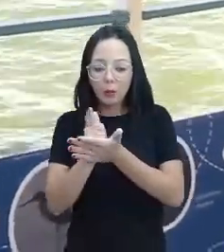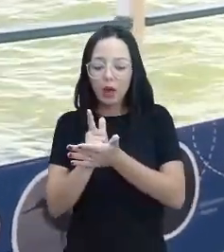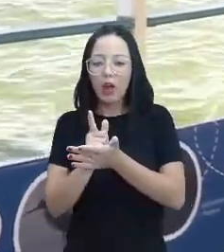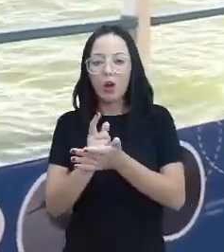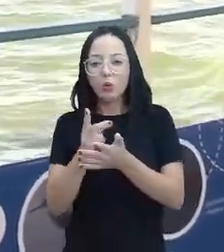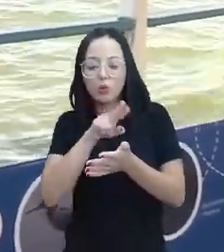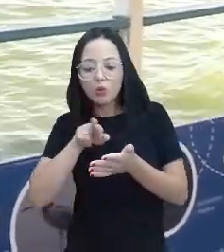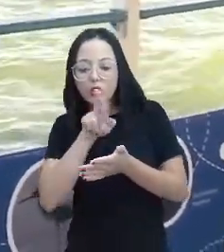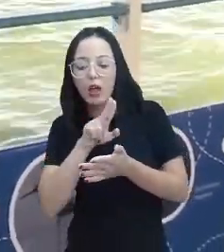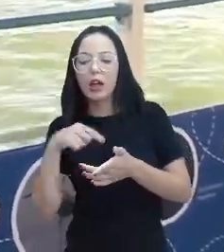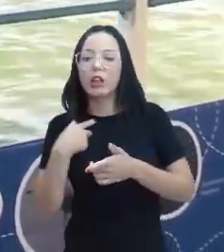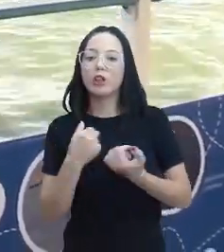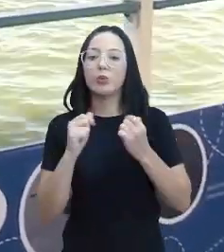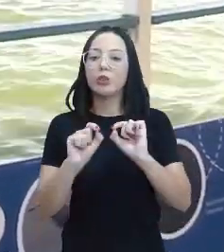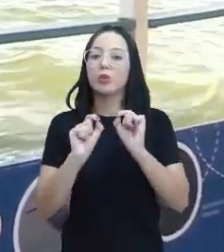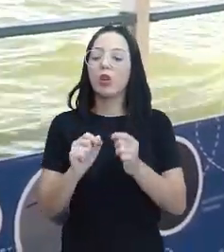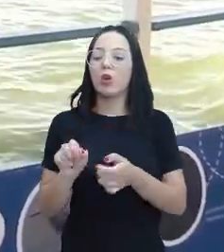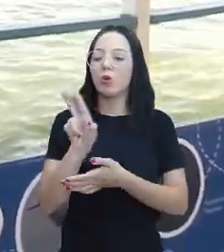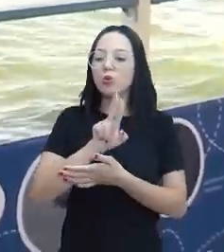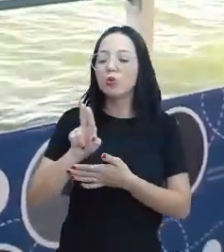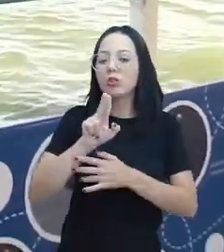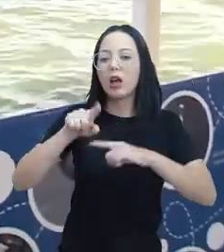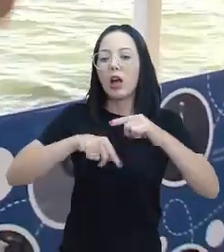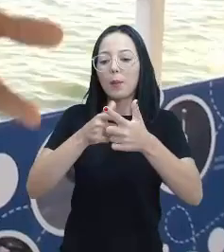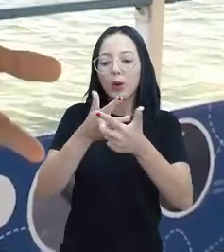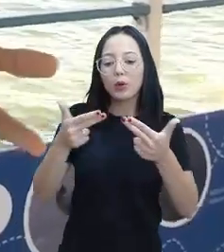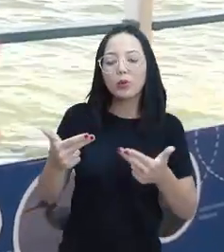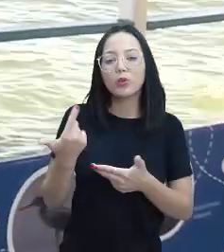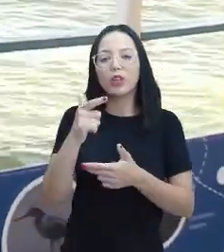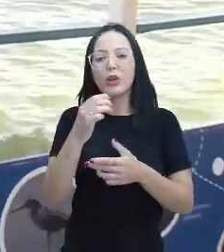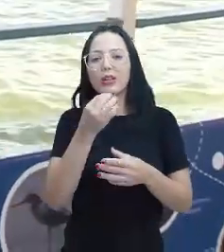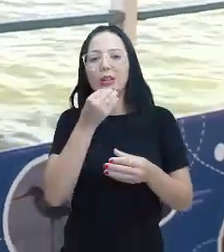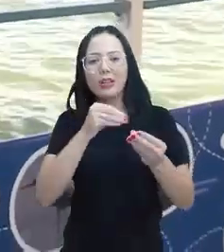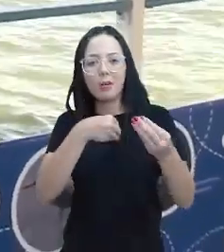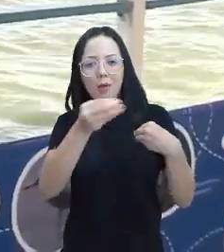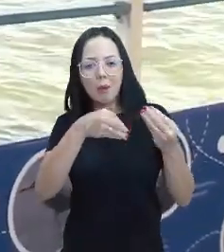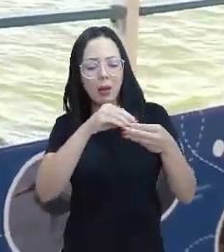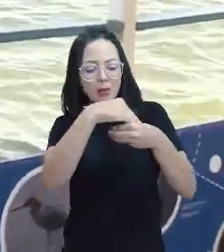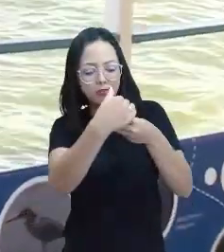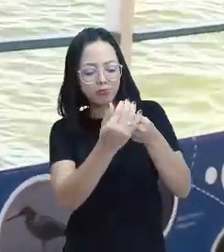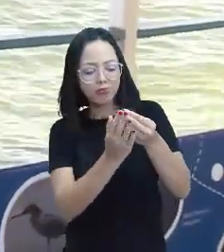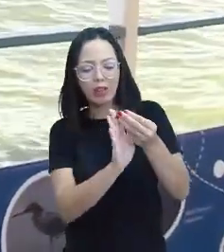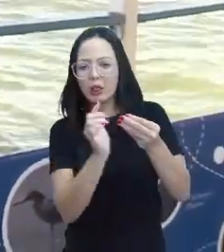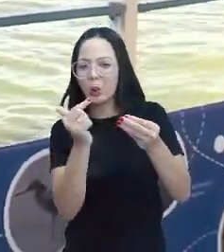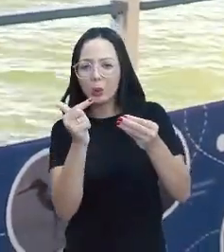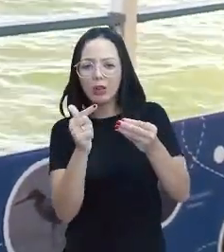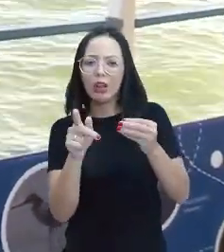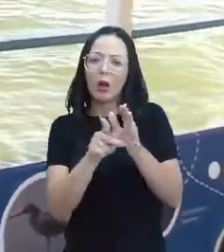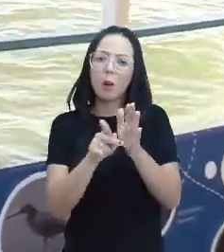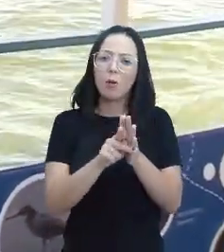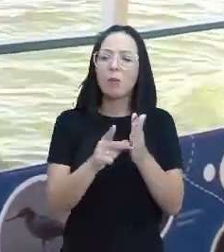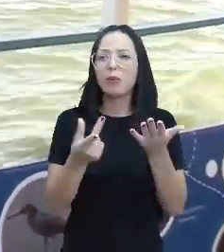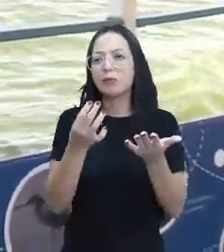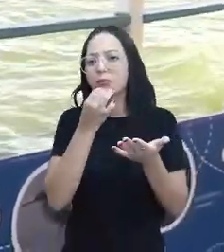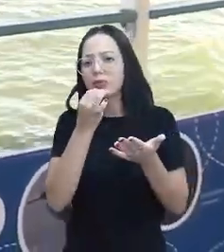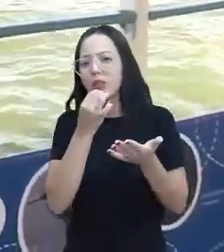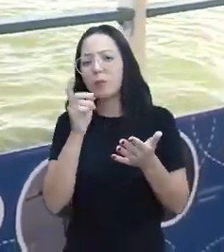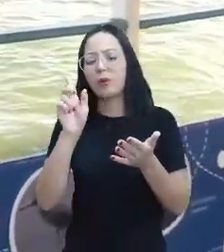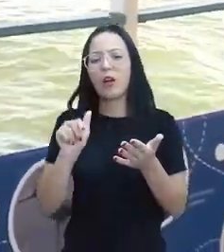isso. Consumir produtos que não tenham muitas embalagens, né, que tenham embalagens que são